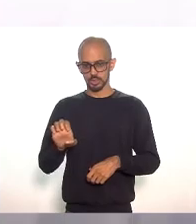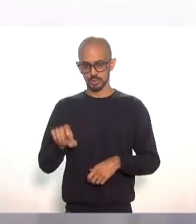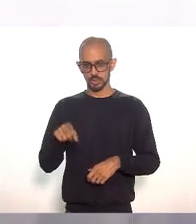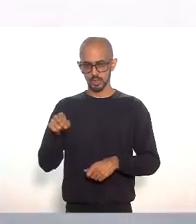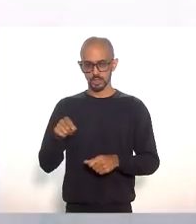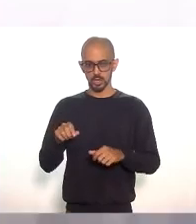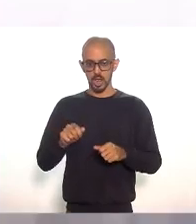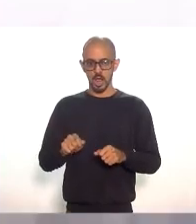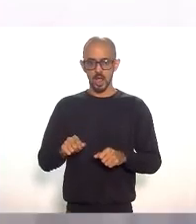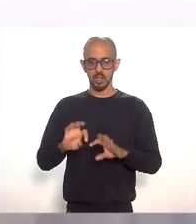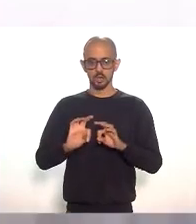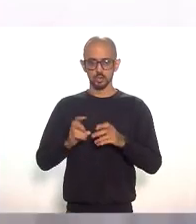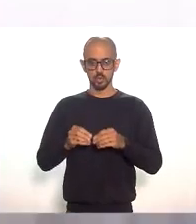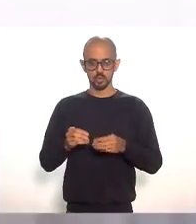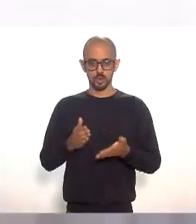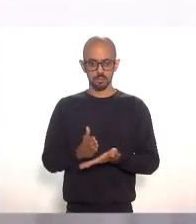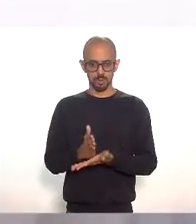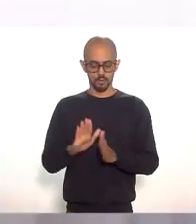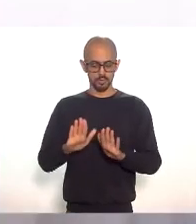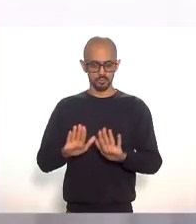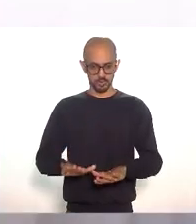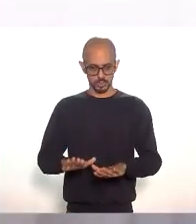aprovam, permaneçam como estão. Aprovado.